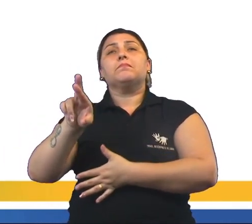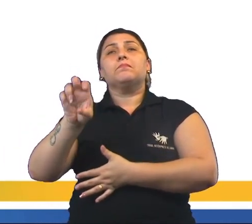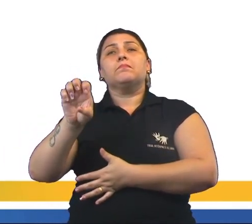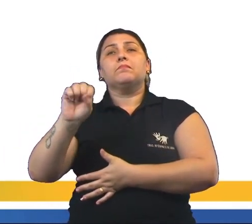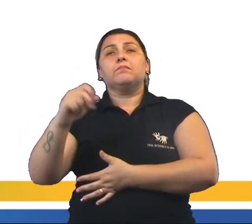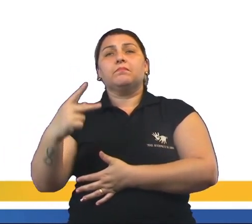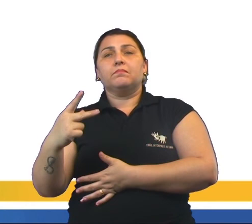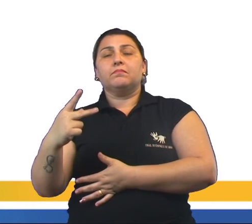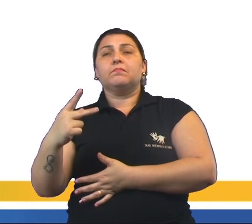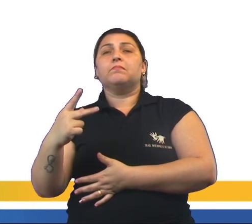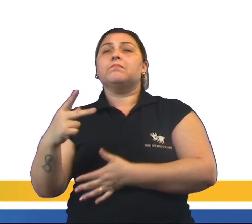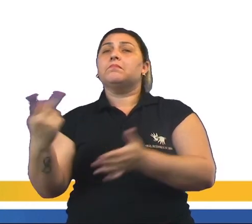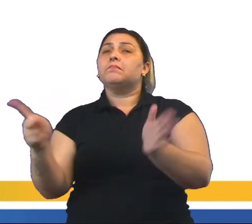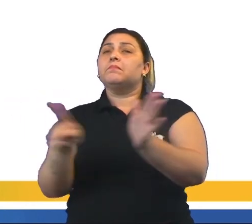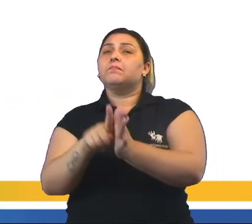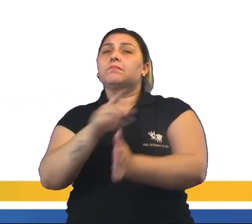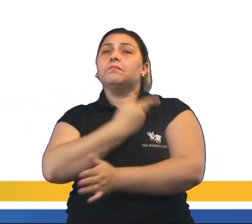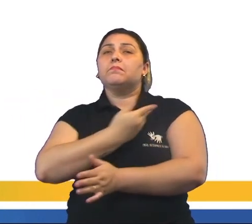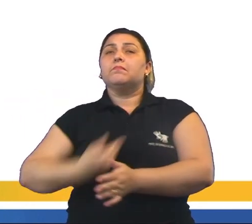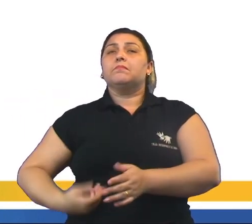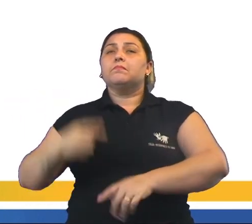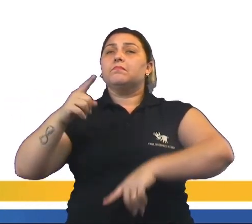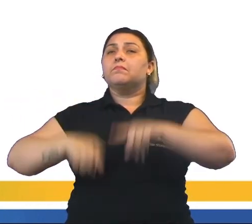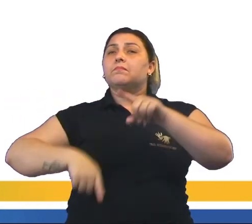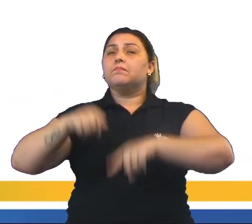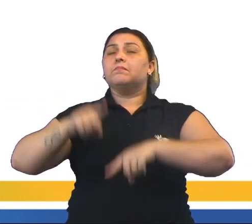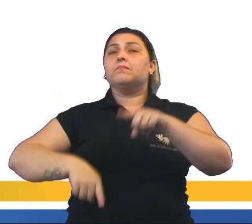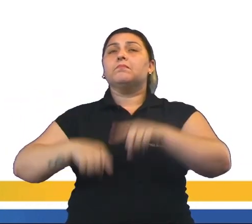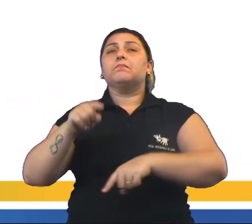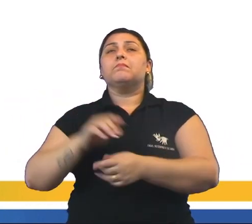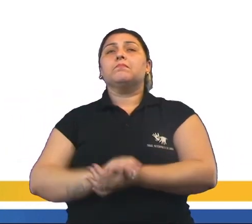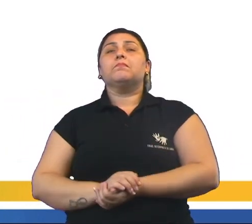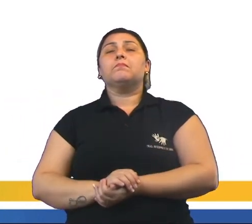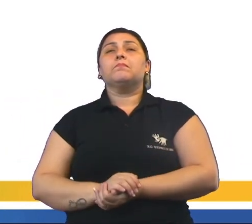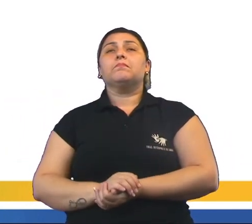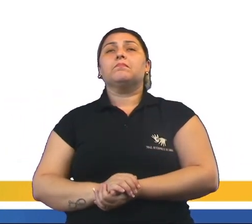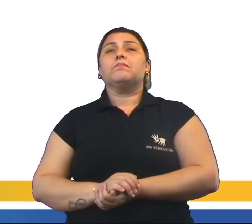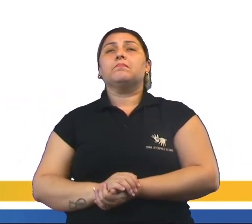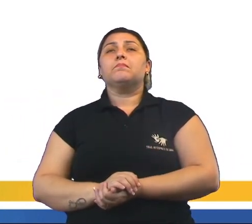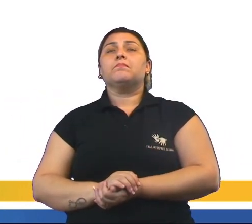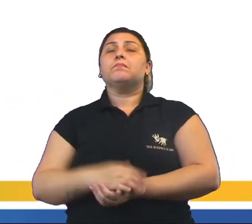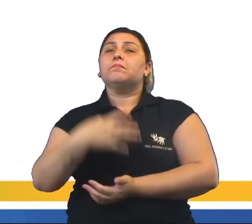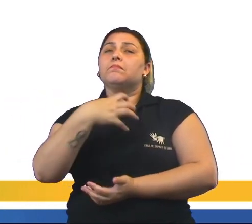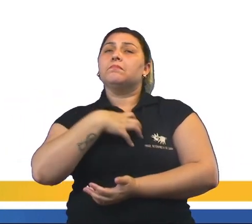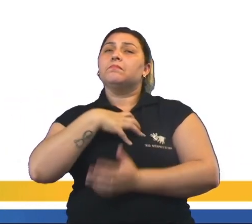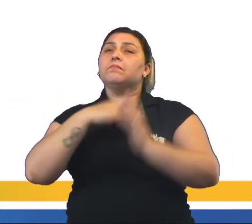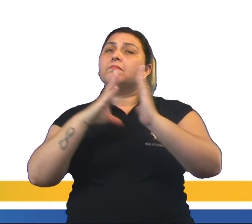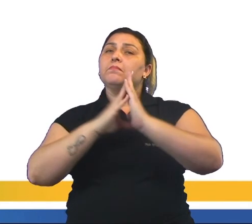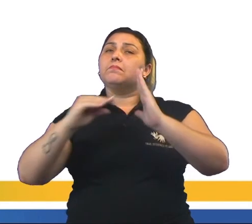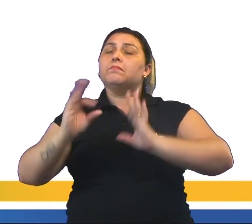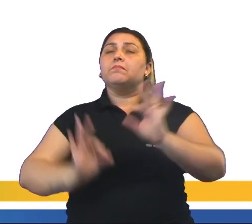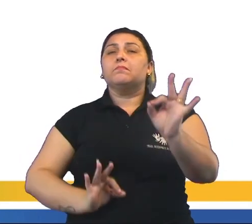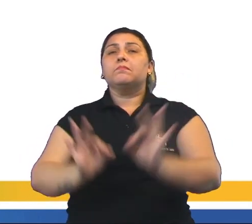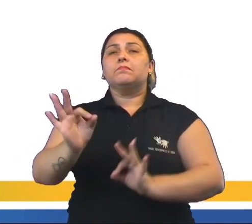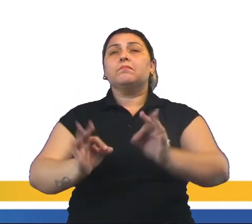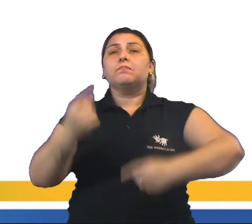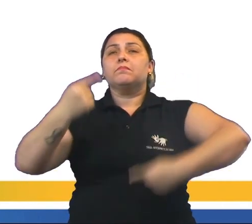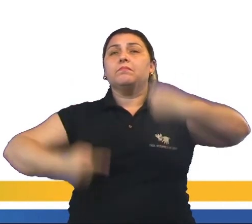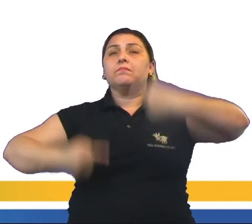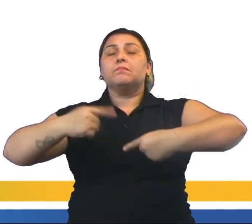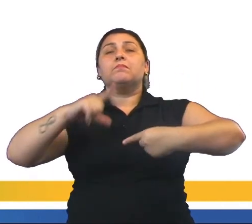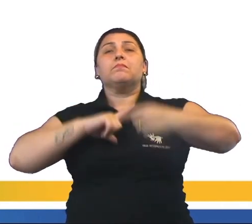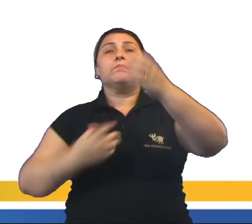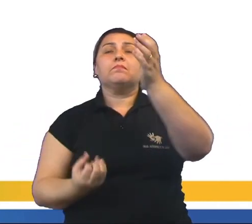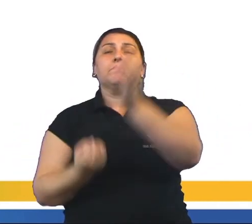significa coisa pública, né? E a República é uma forma e modelo, né, de organização política que teve